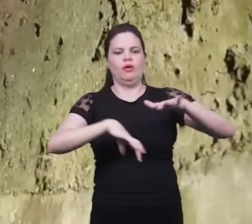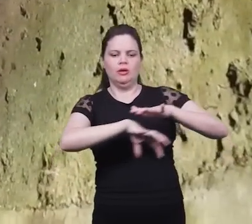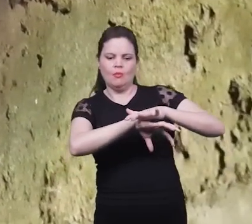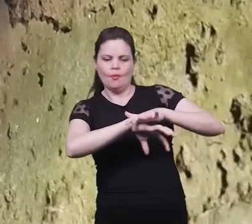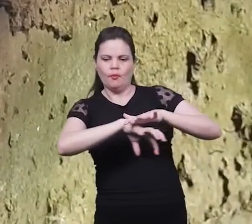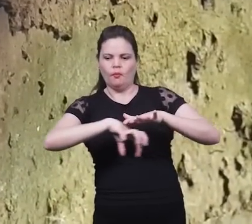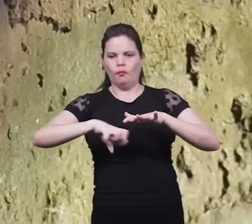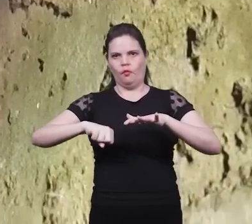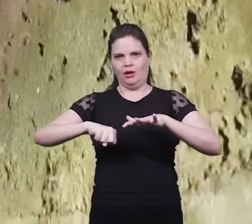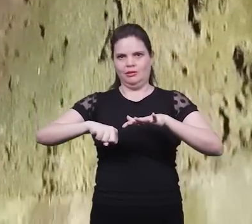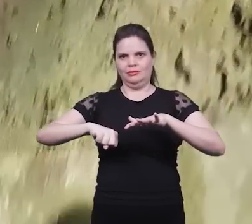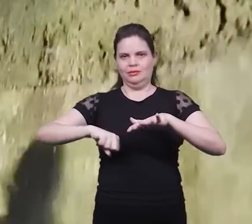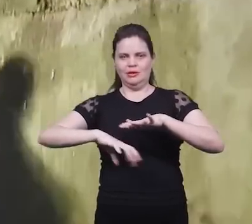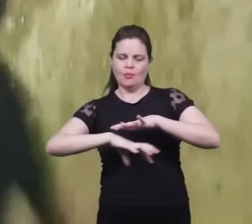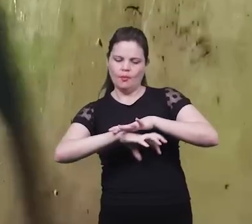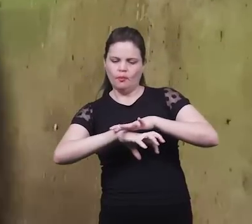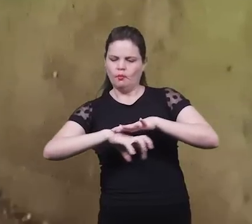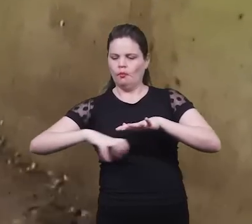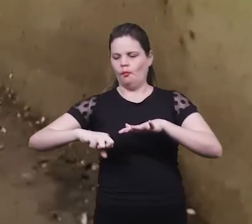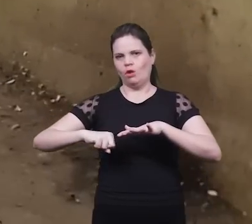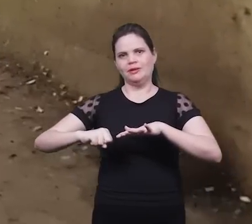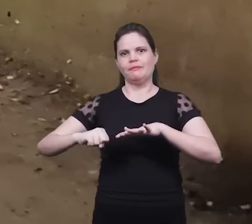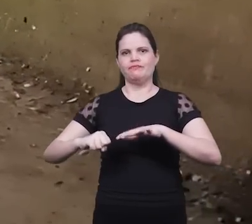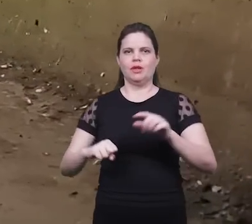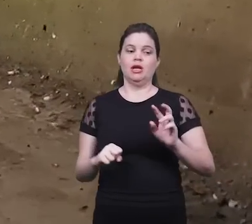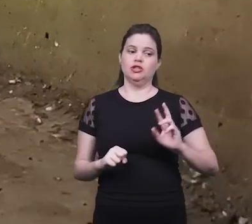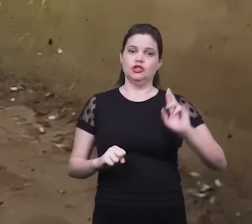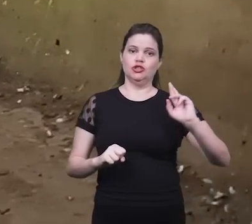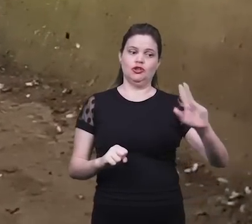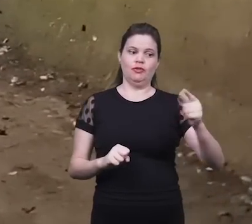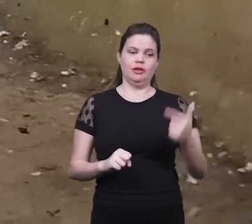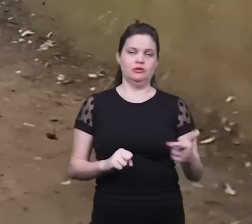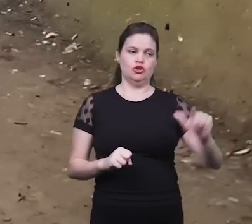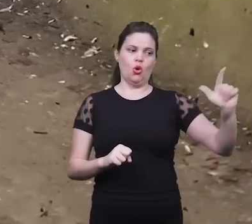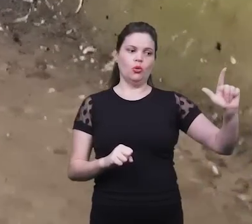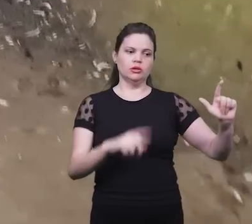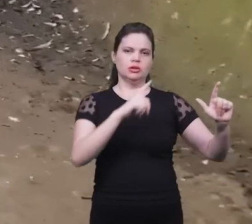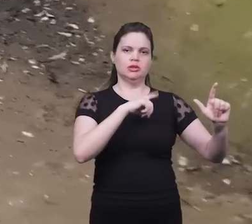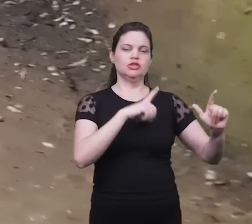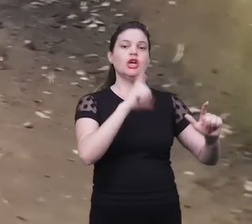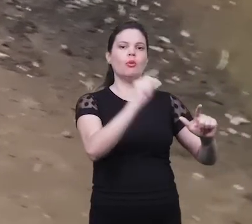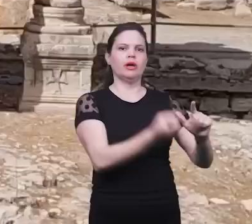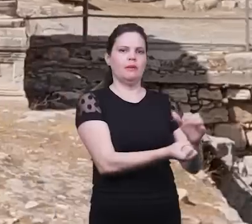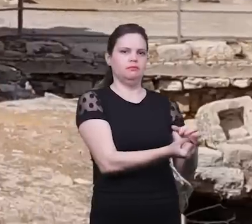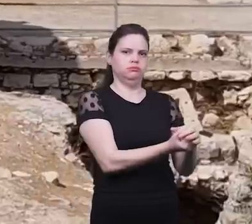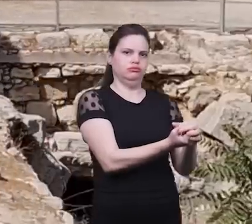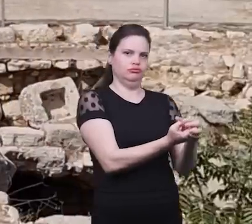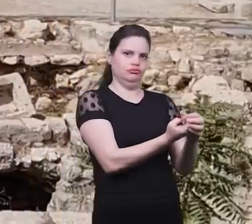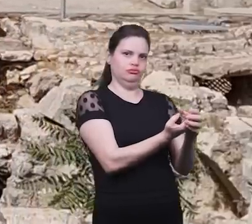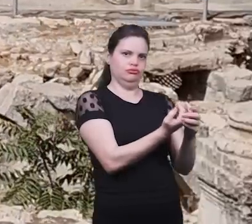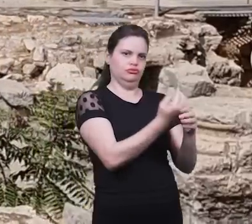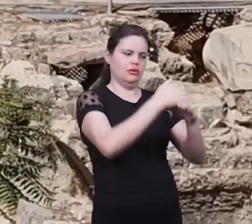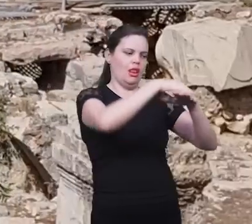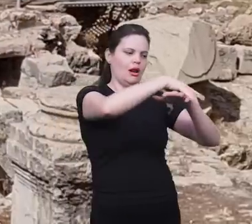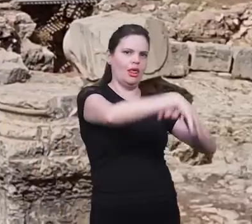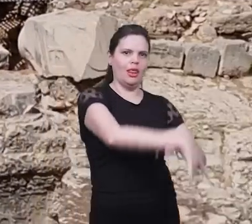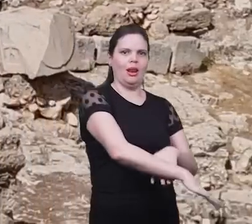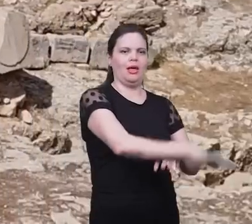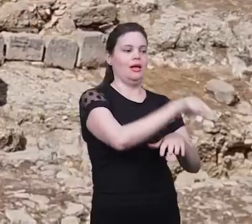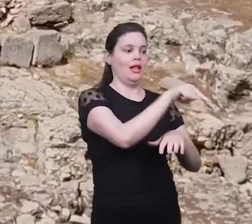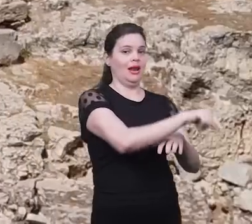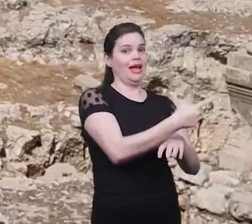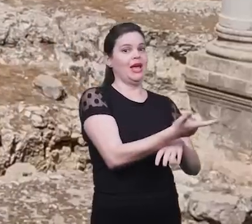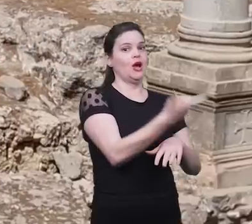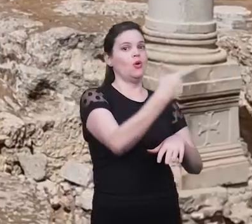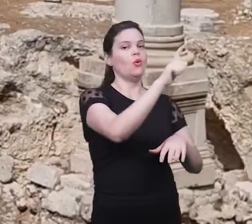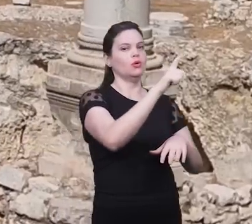programa, que ele recebia água da fonte de Gion, uma fonte perene, uma fonte que nunca secou. Dizem